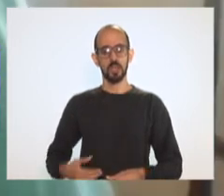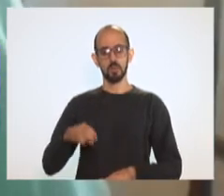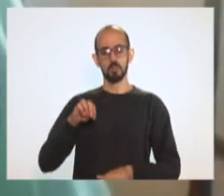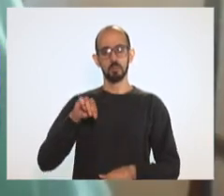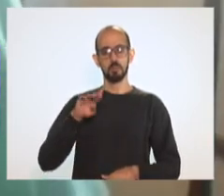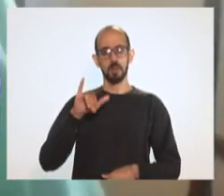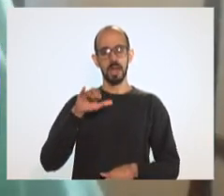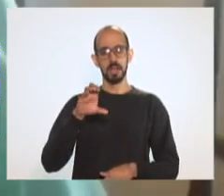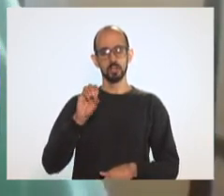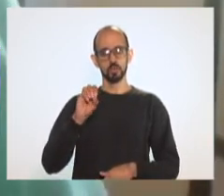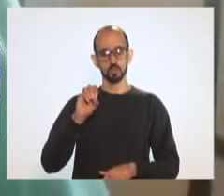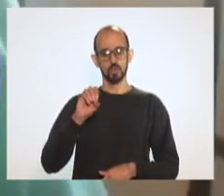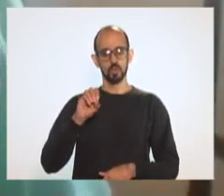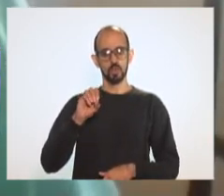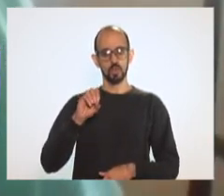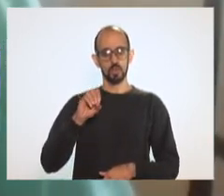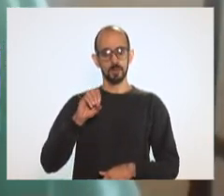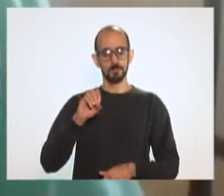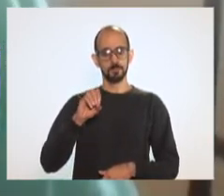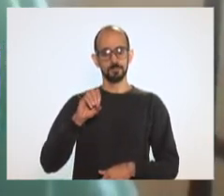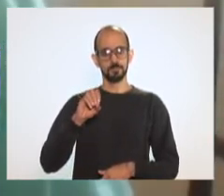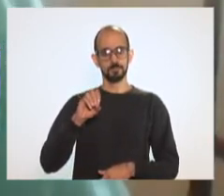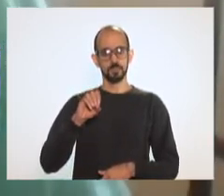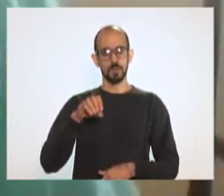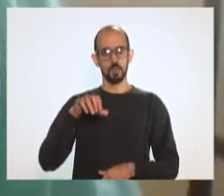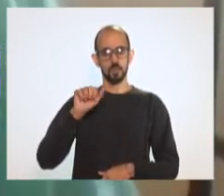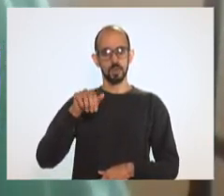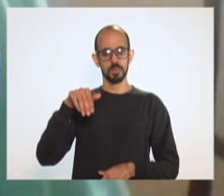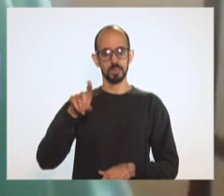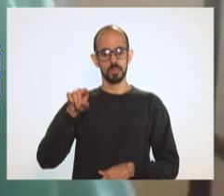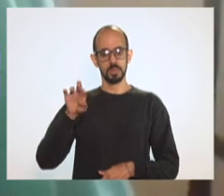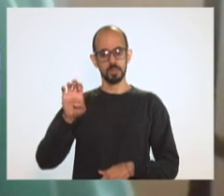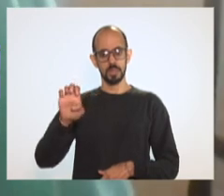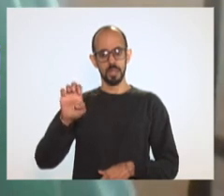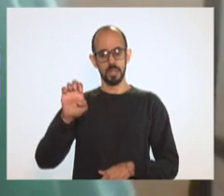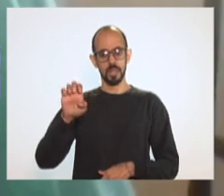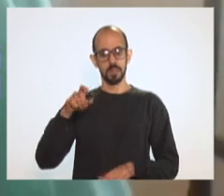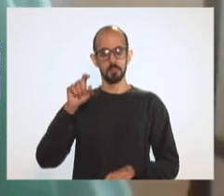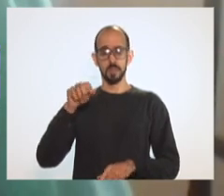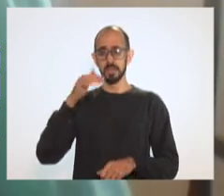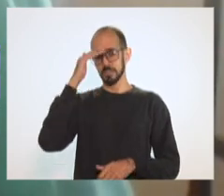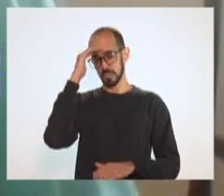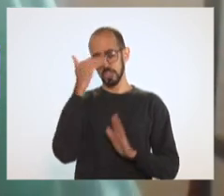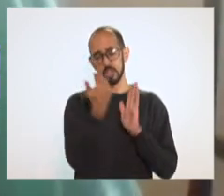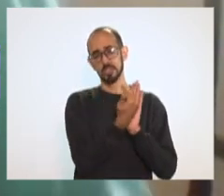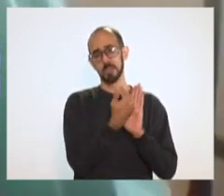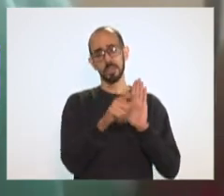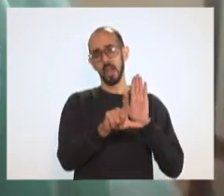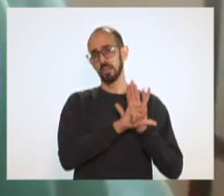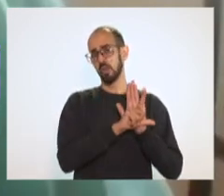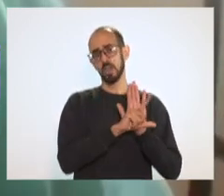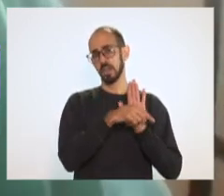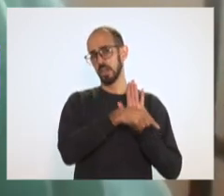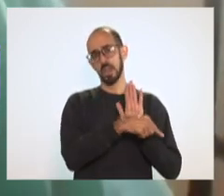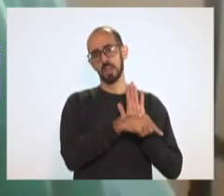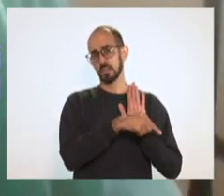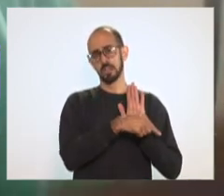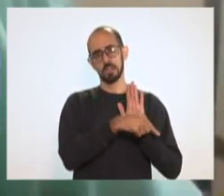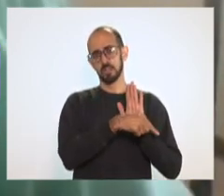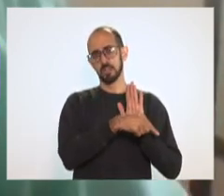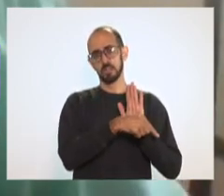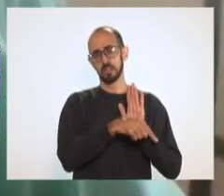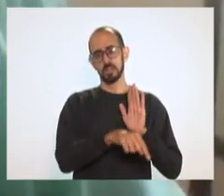presidente da Assembleia André Siciliano para que seja cumprida a lei 6892 e que desses 125